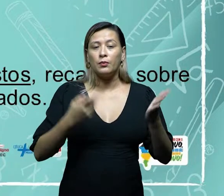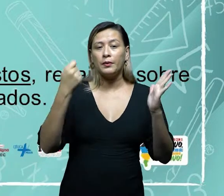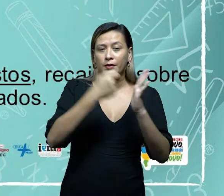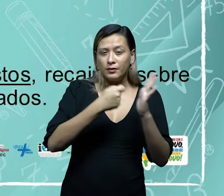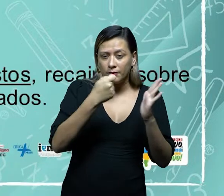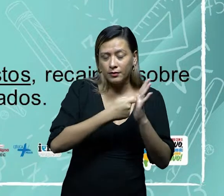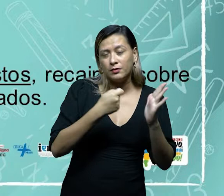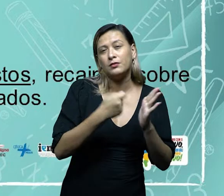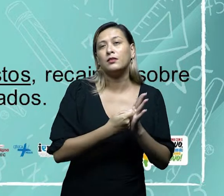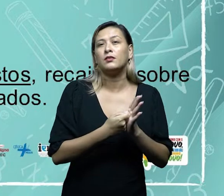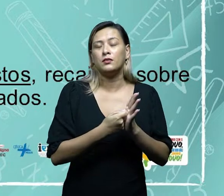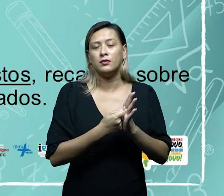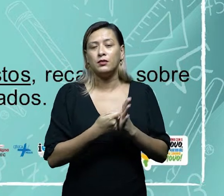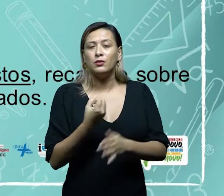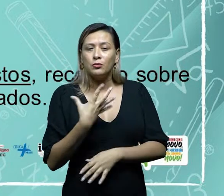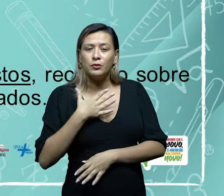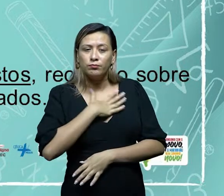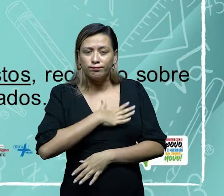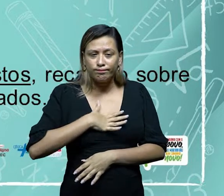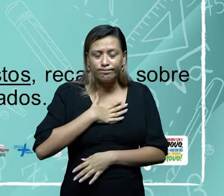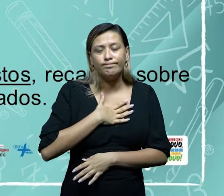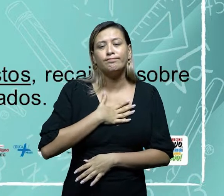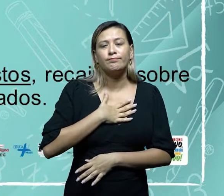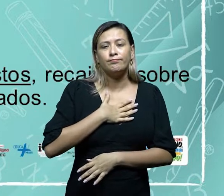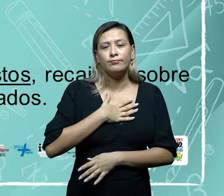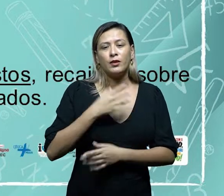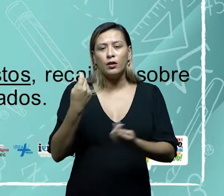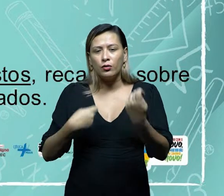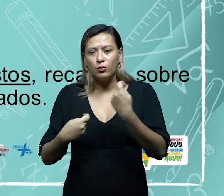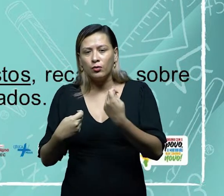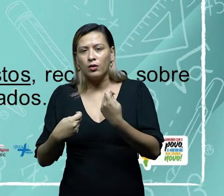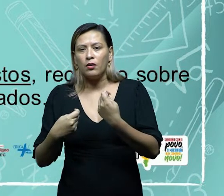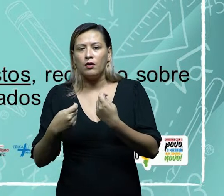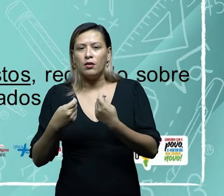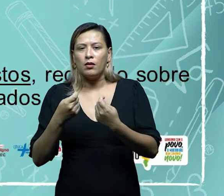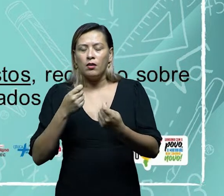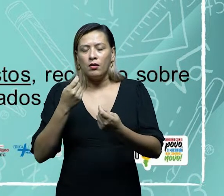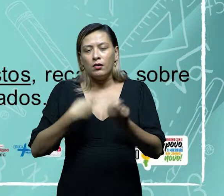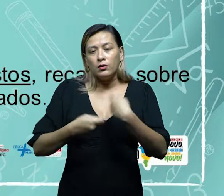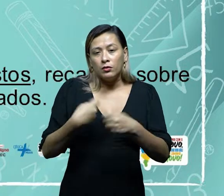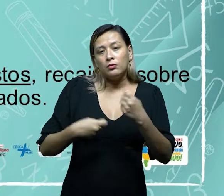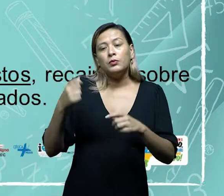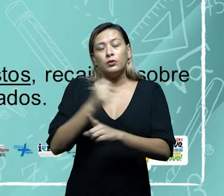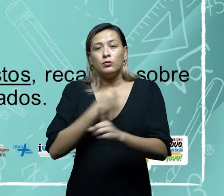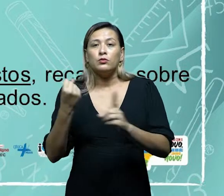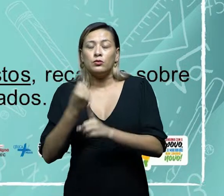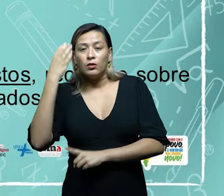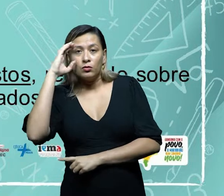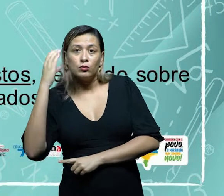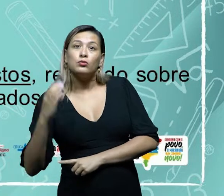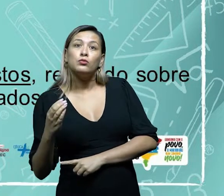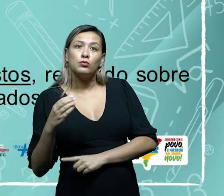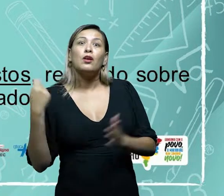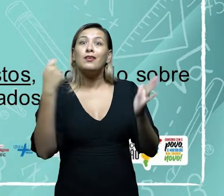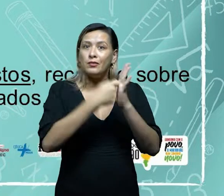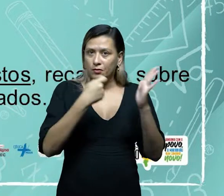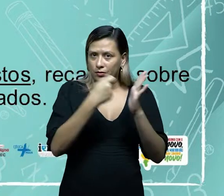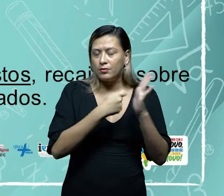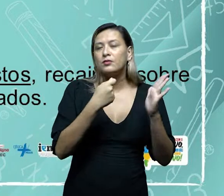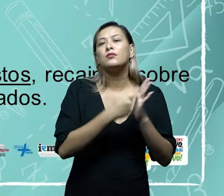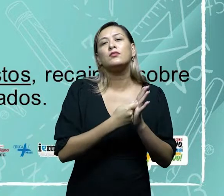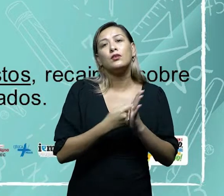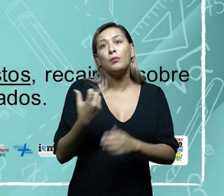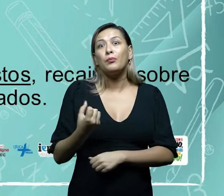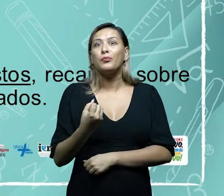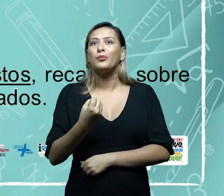né, os direitos à economia, direitos sociais e culturais, eles são, de fato, exigências, né, para